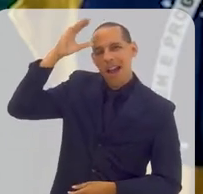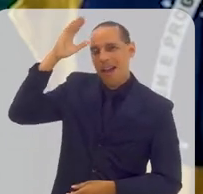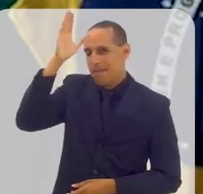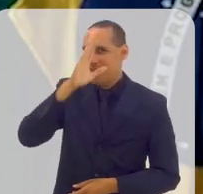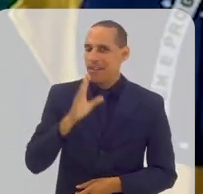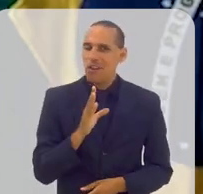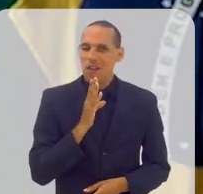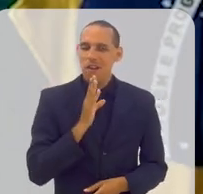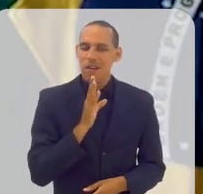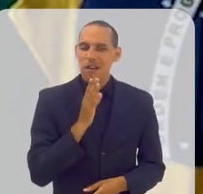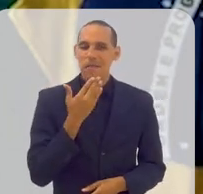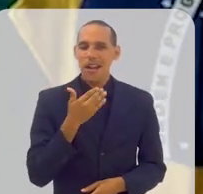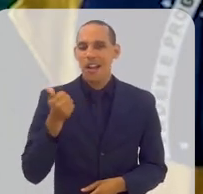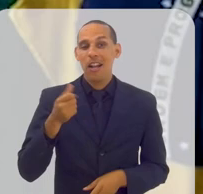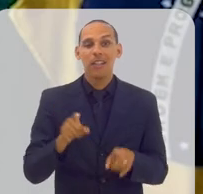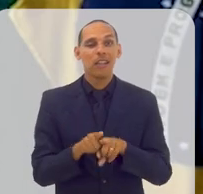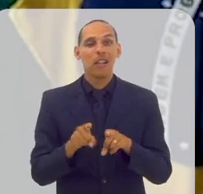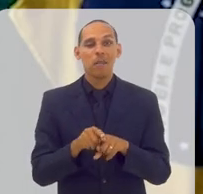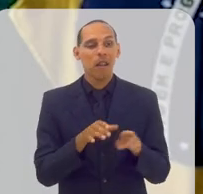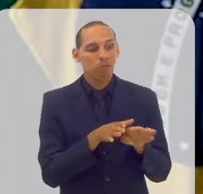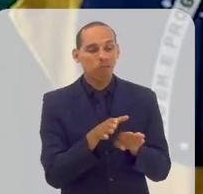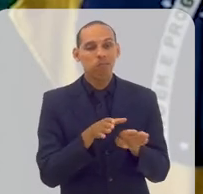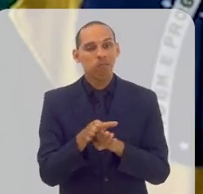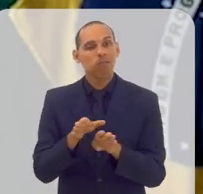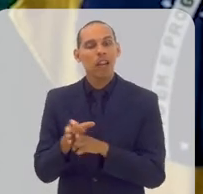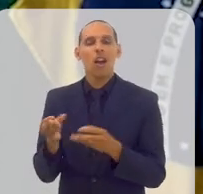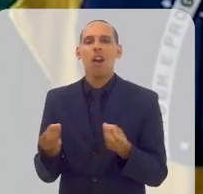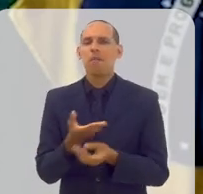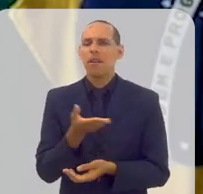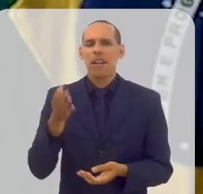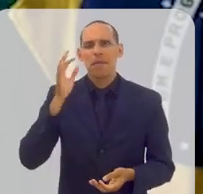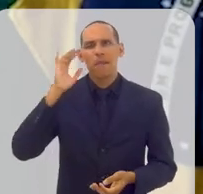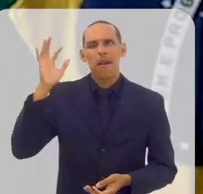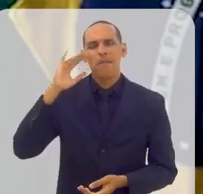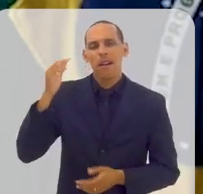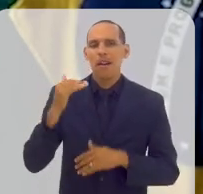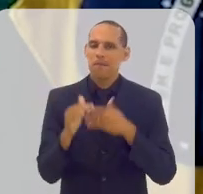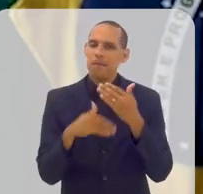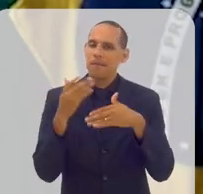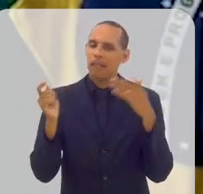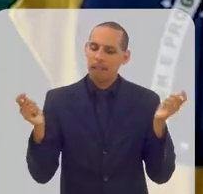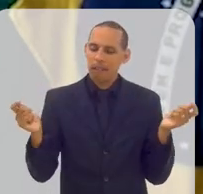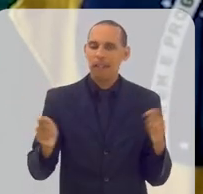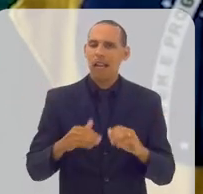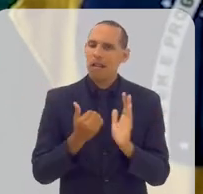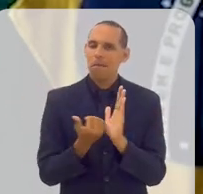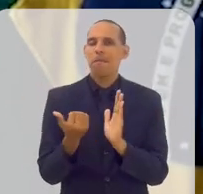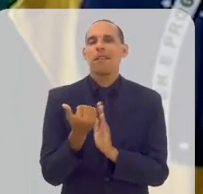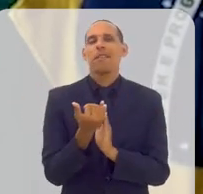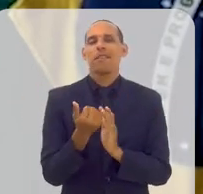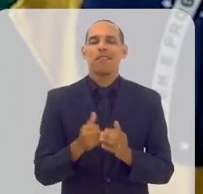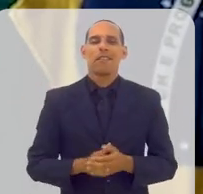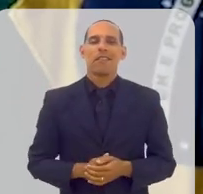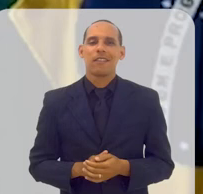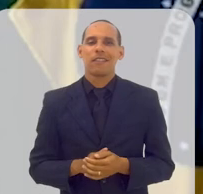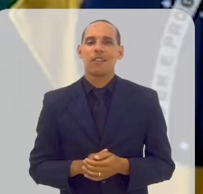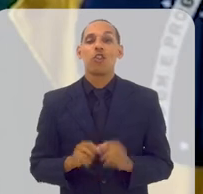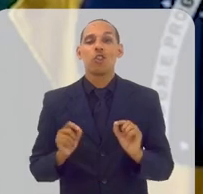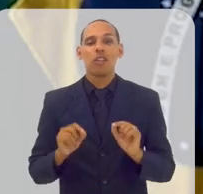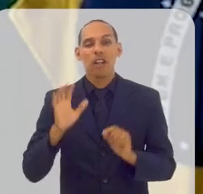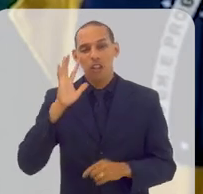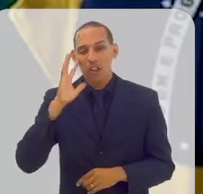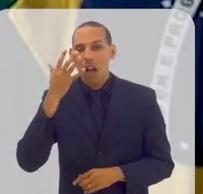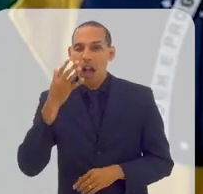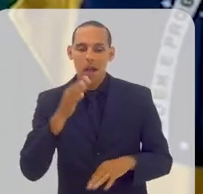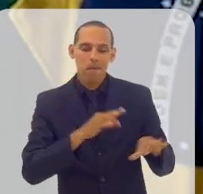nosso Brasil, mas procurando orientá-los como raciocinar para desenvolver cada vez mais soluções